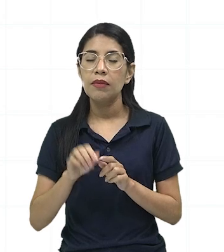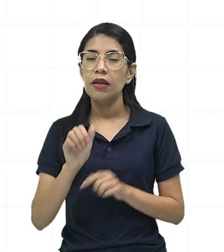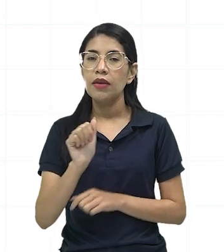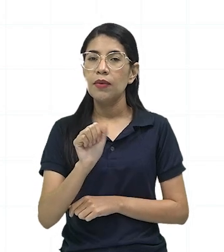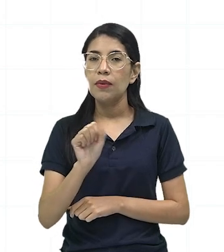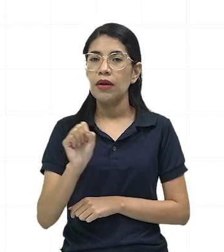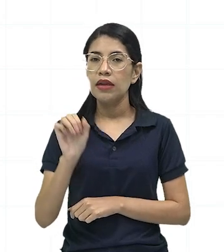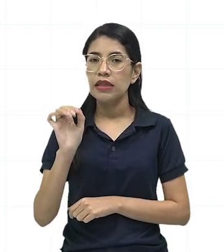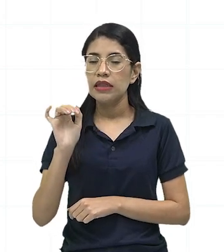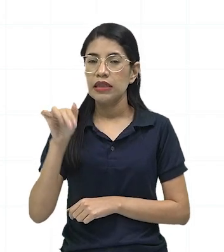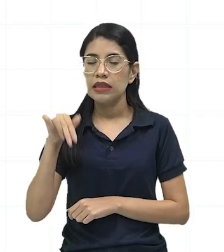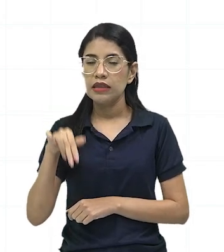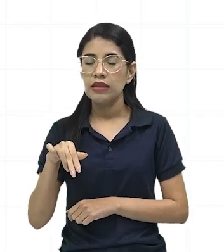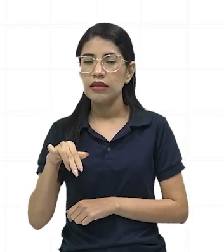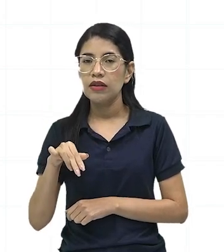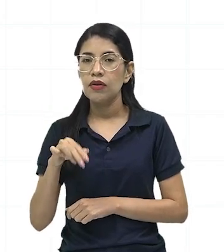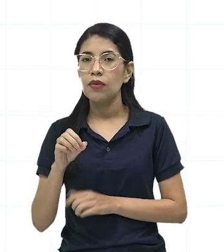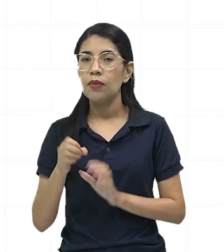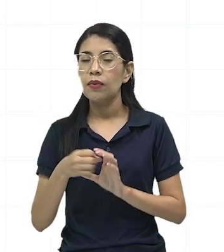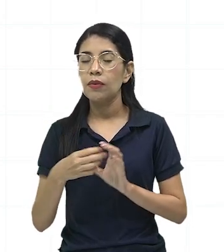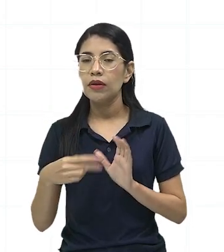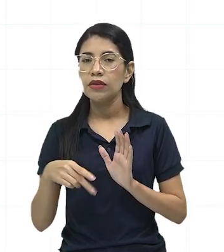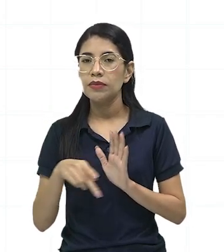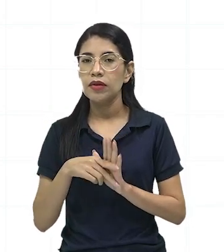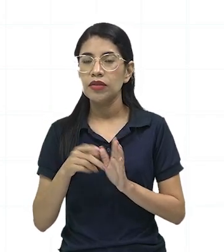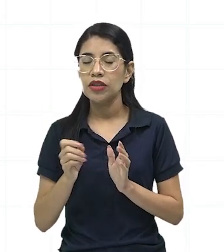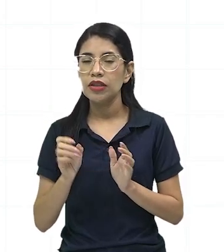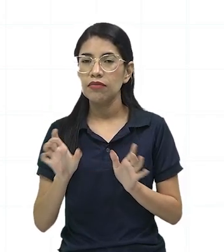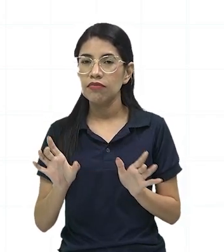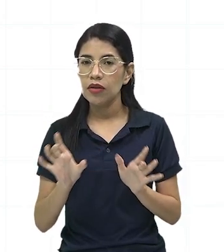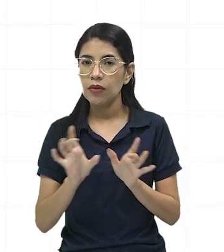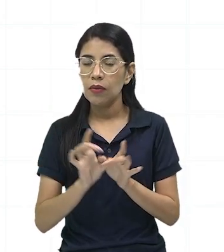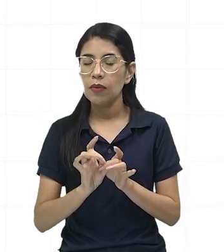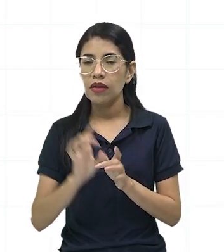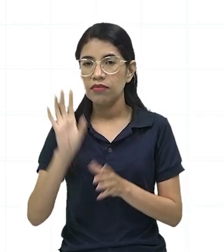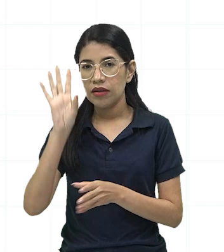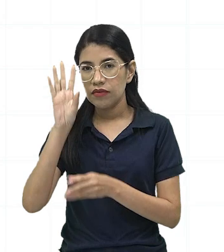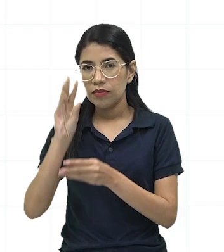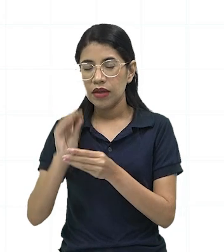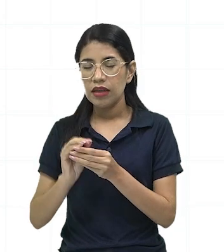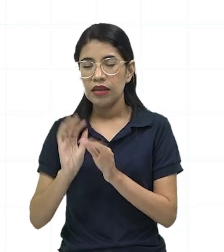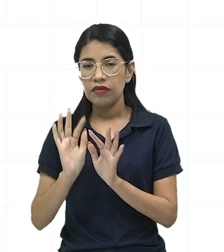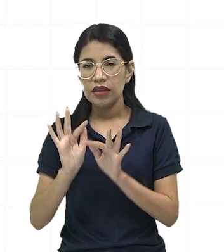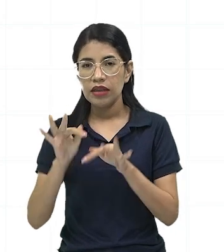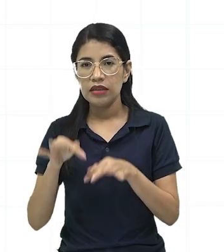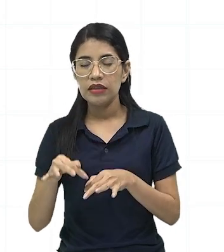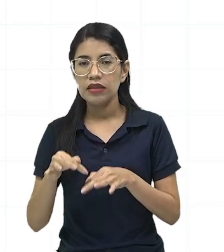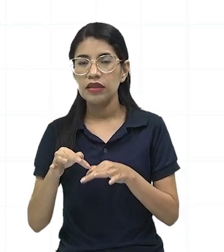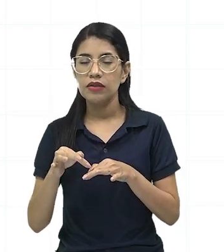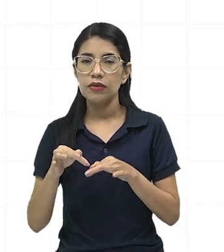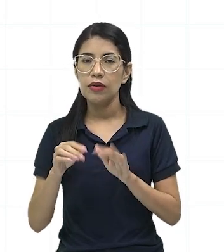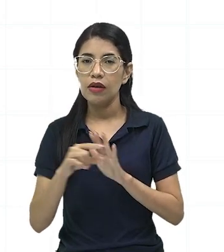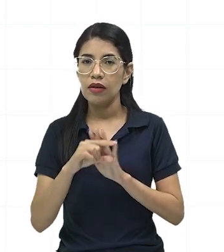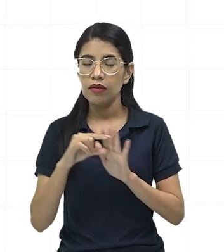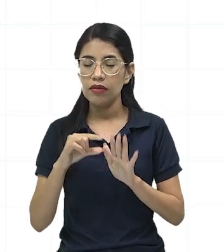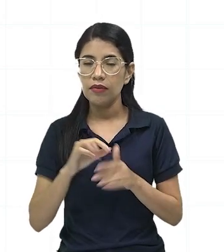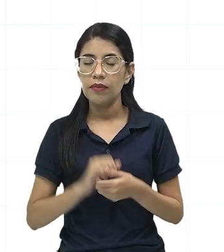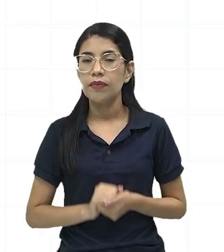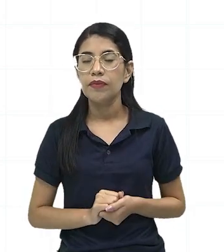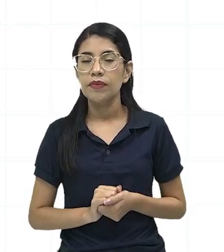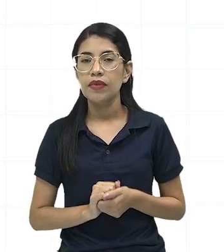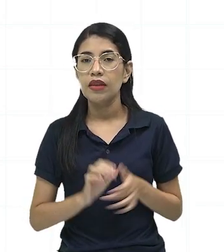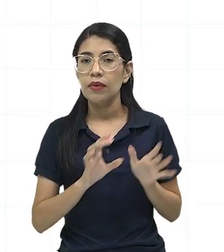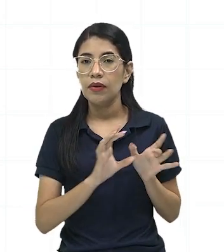assim, todos com esse aspecto conclusivo para mostrar que ali está se encerrando aquela ideia. A coesão